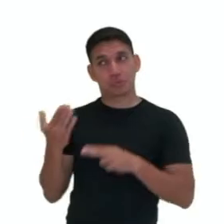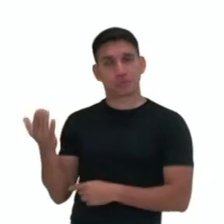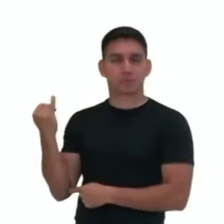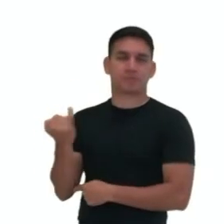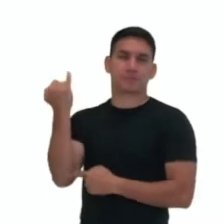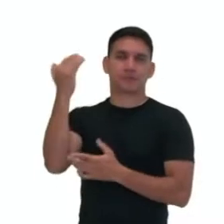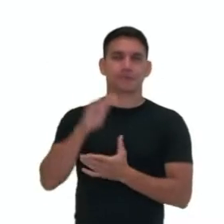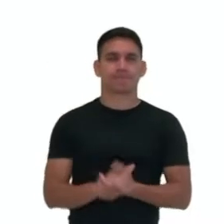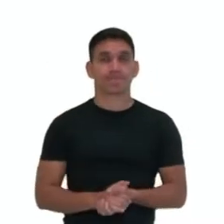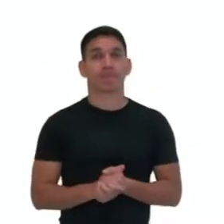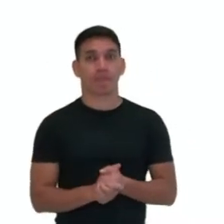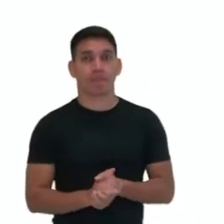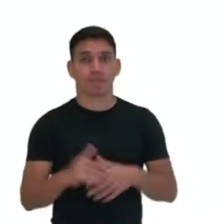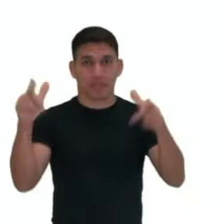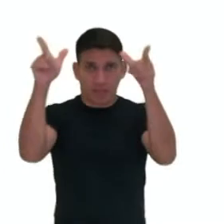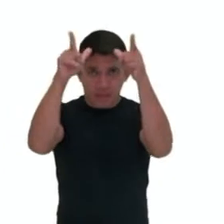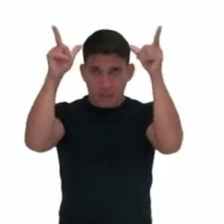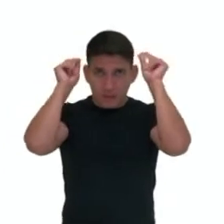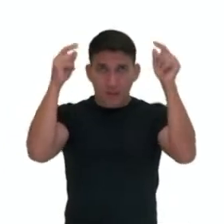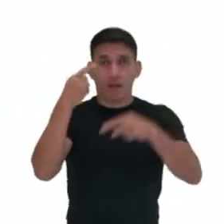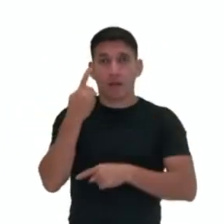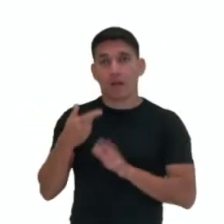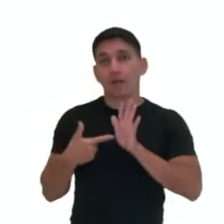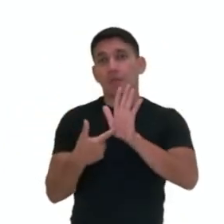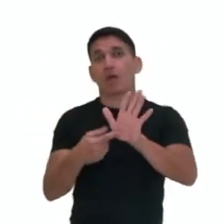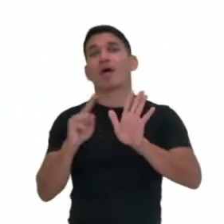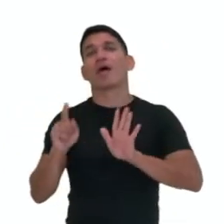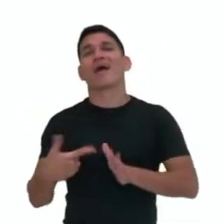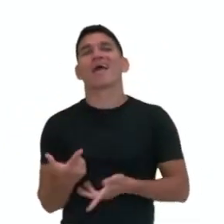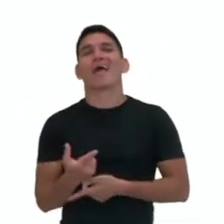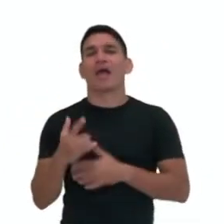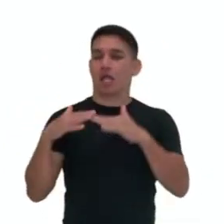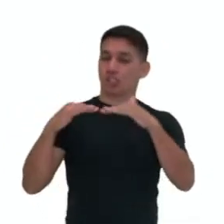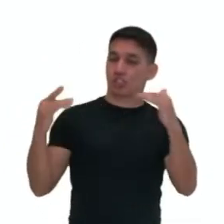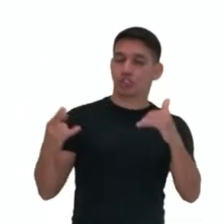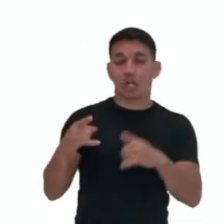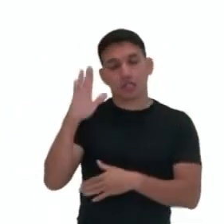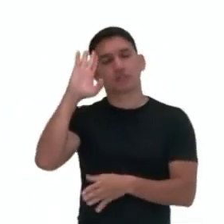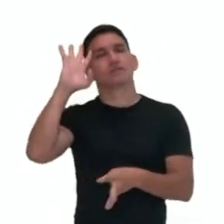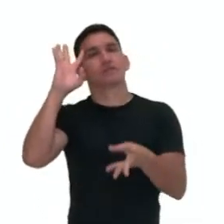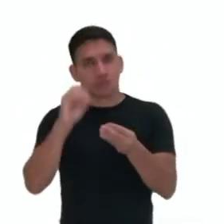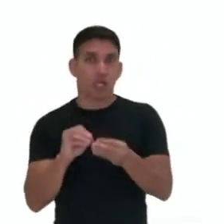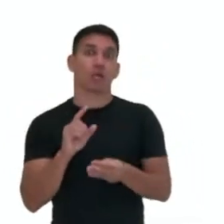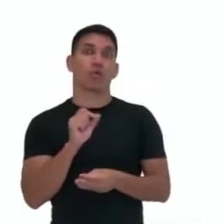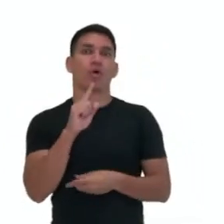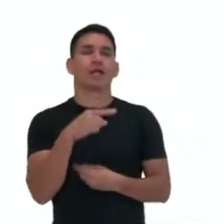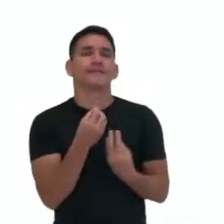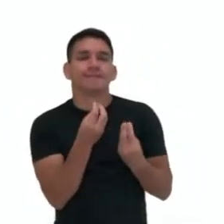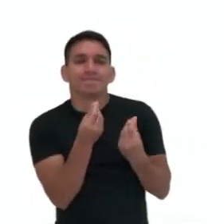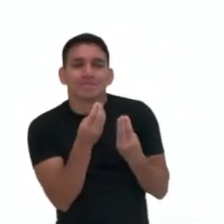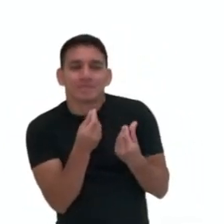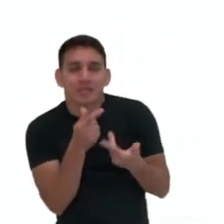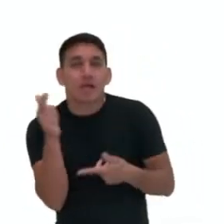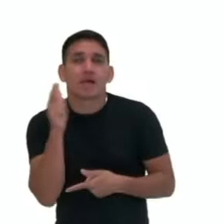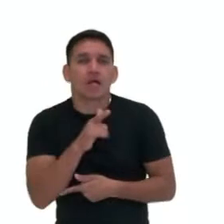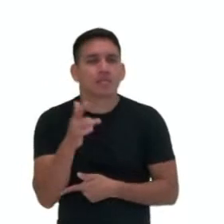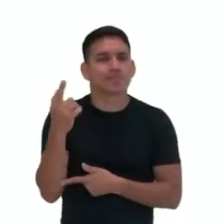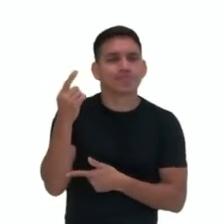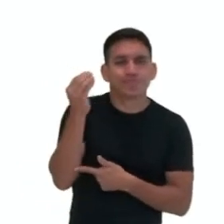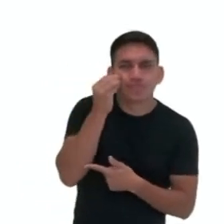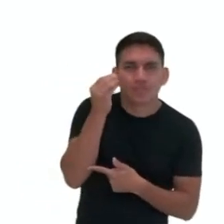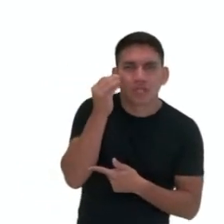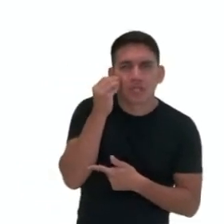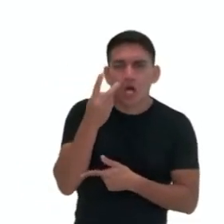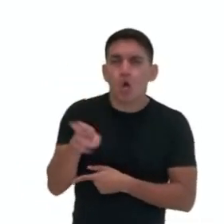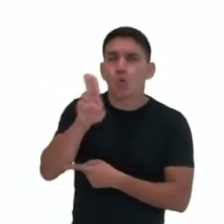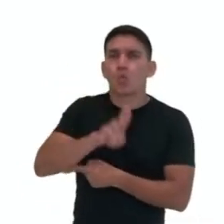importância. Baumgarten refere-se à estética como um conhecimento do sensível, que se utilizará de um instrumento